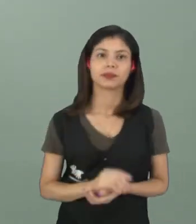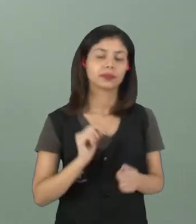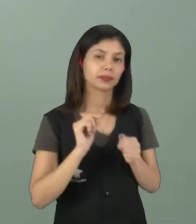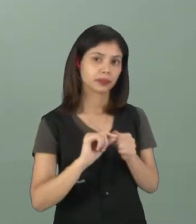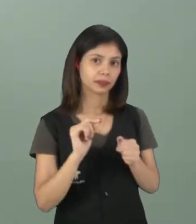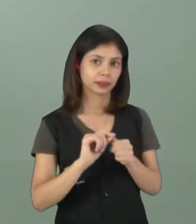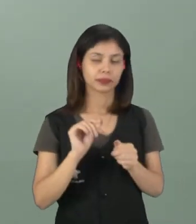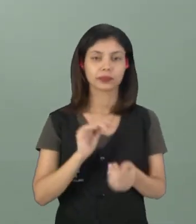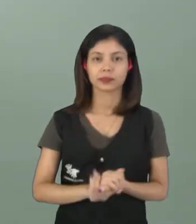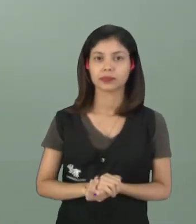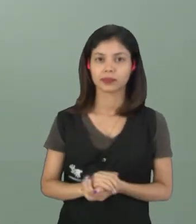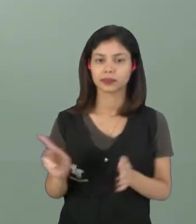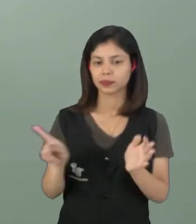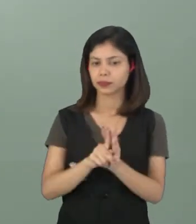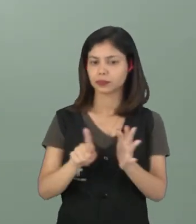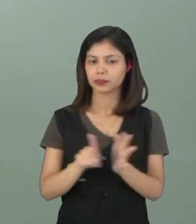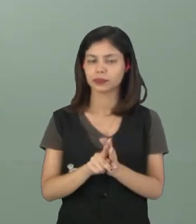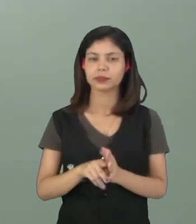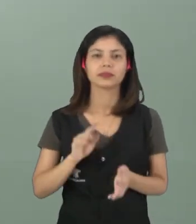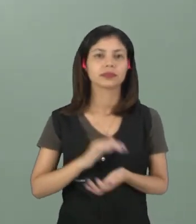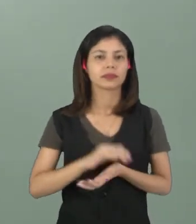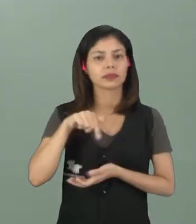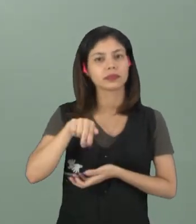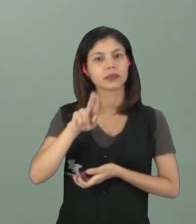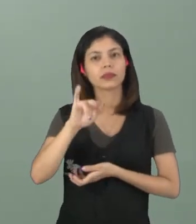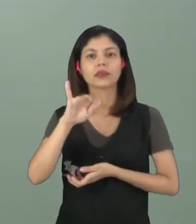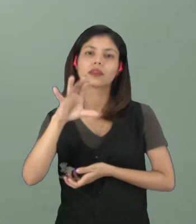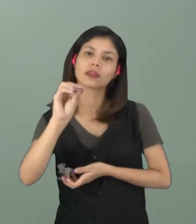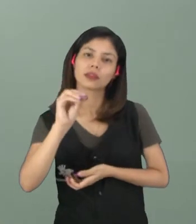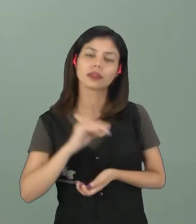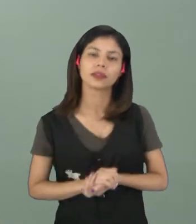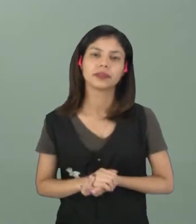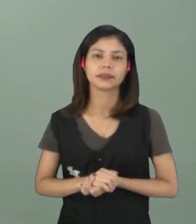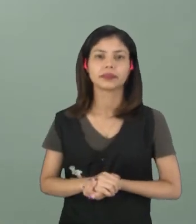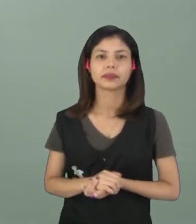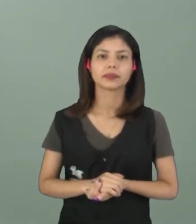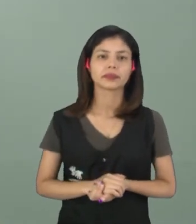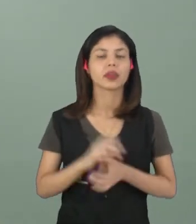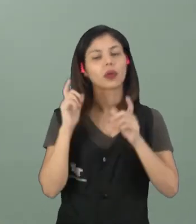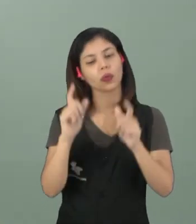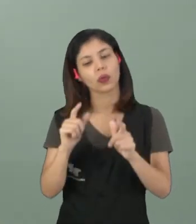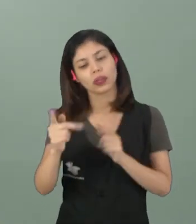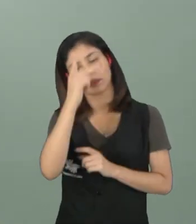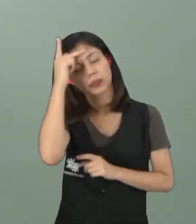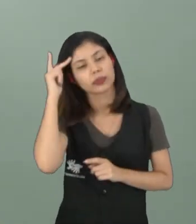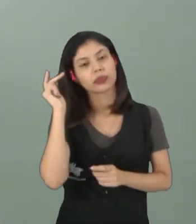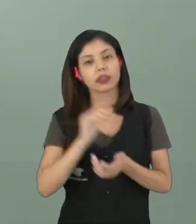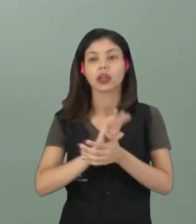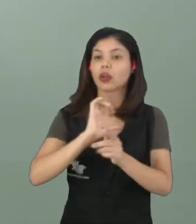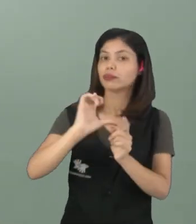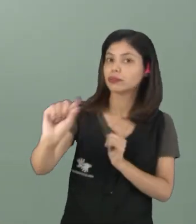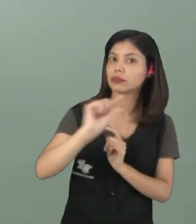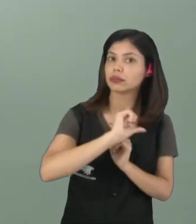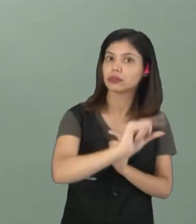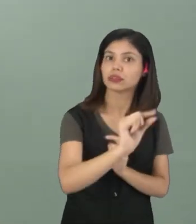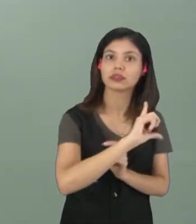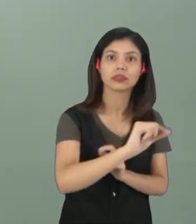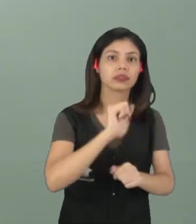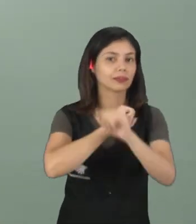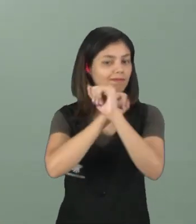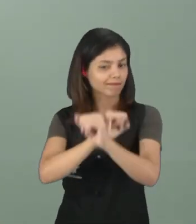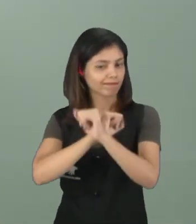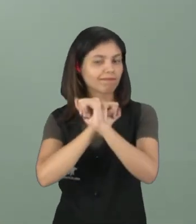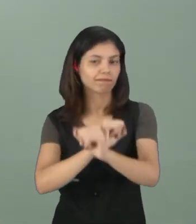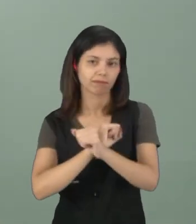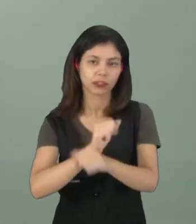ele formava que o formou principalmente os quilombos né dos Palmares que era para onde ir umas pessoas que fugiram daquela